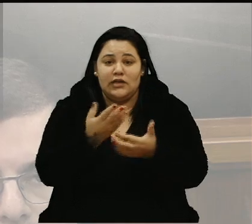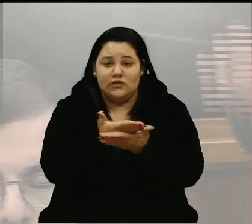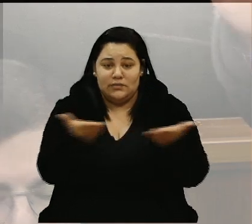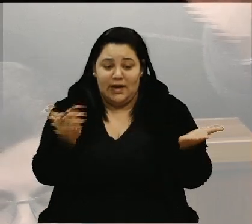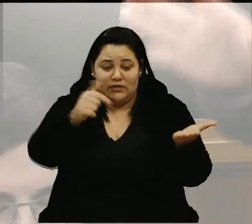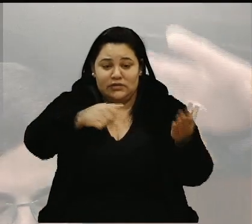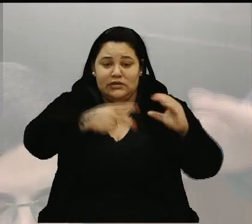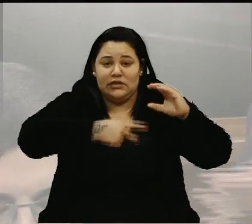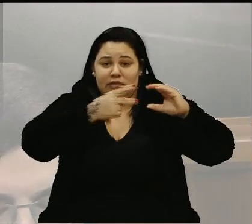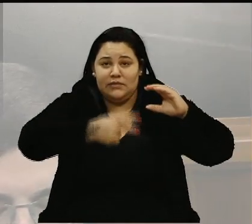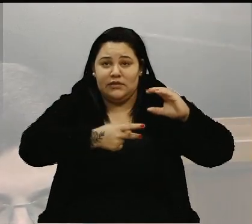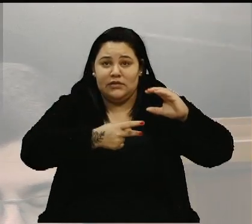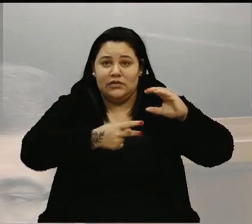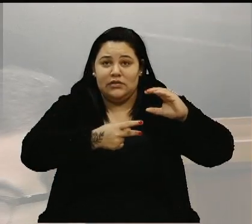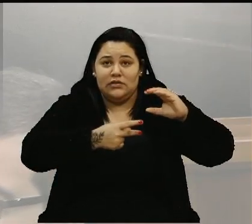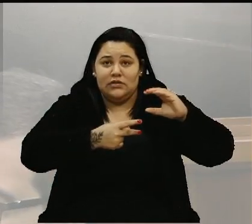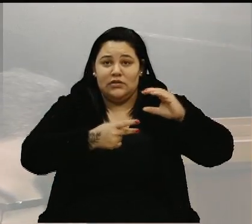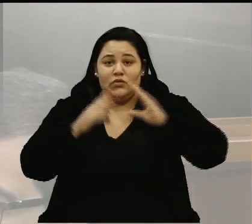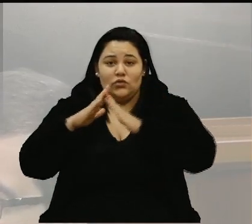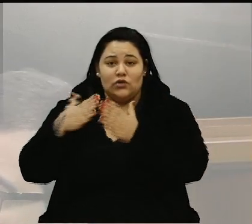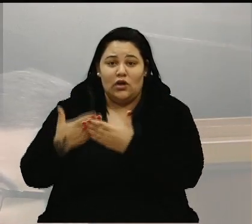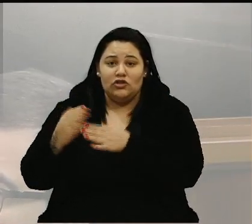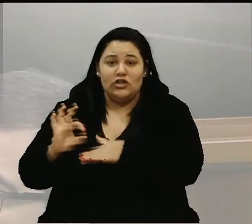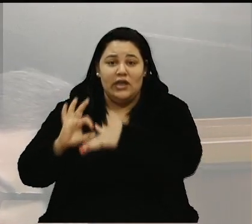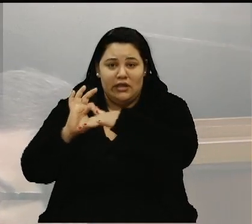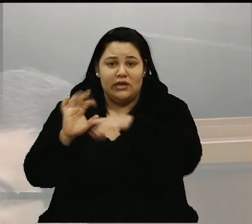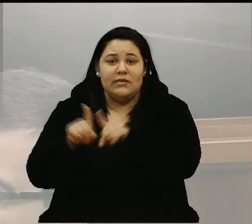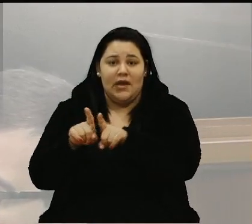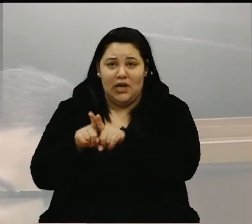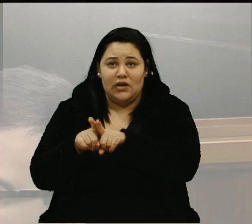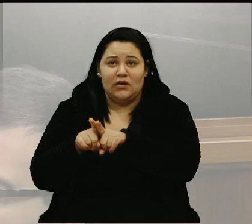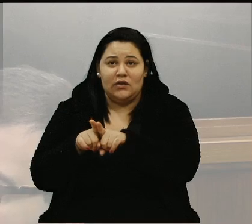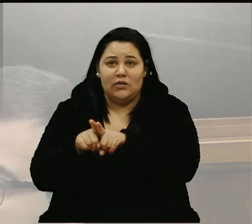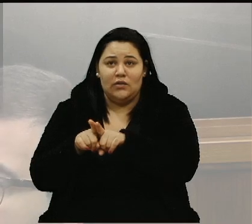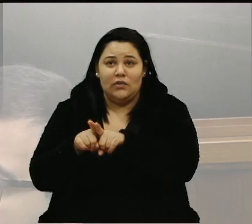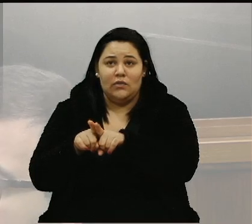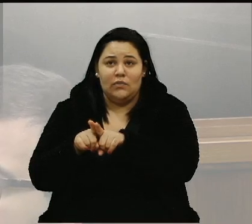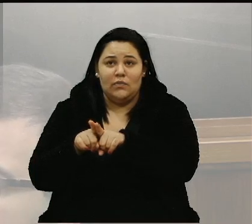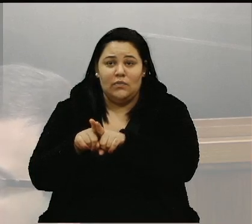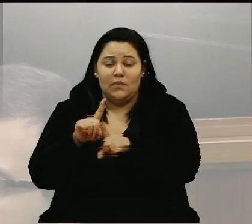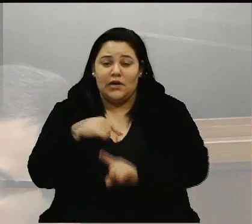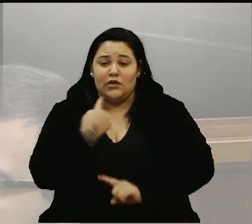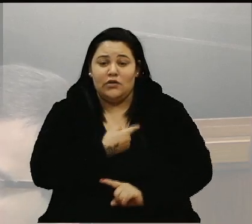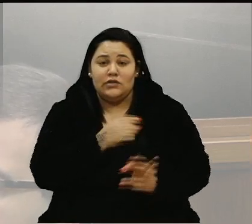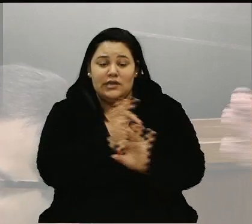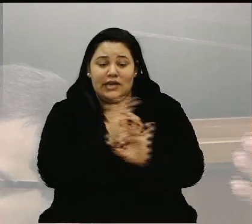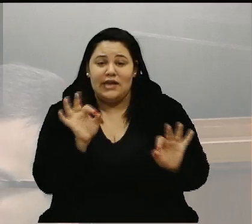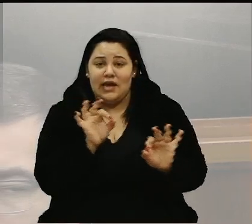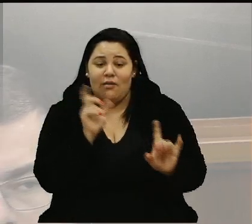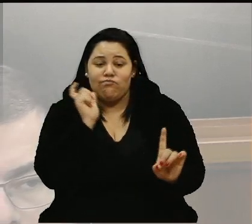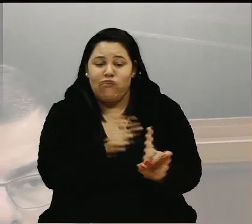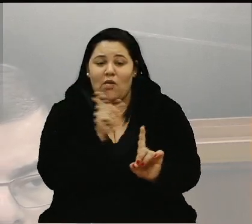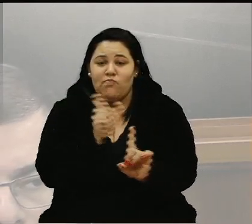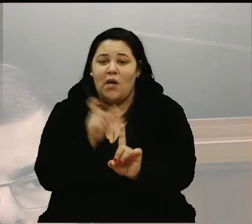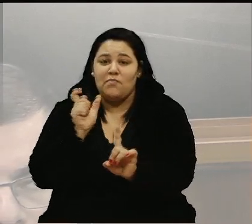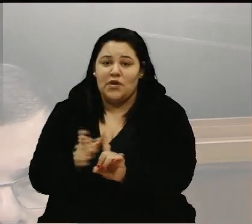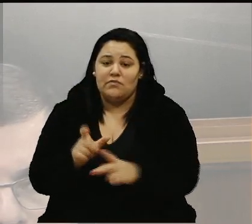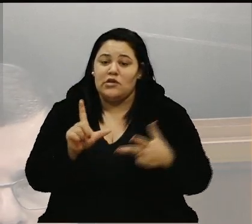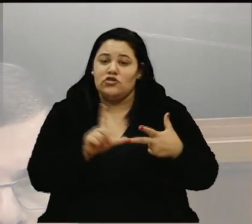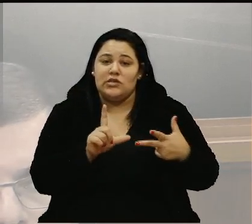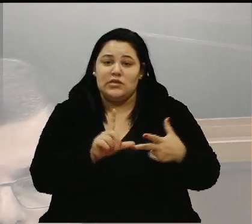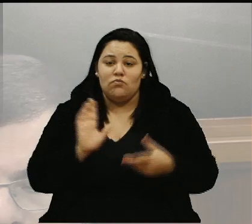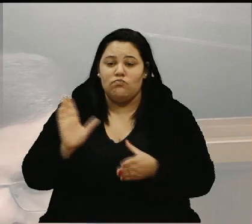exemplo, com o Colégio de Líderes, para que nós não, né, ninguém agrida a legislação eleitoral